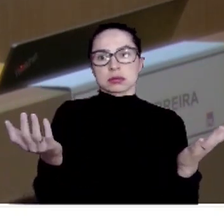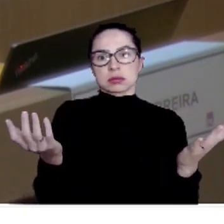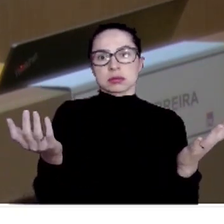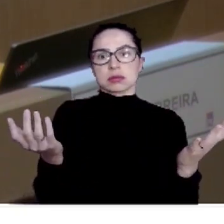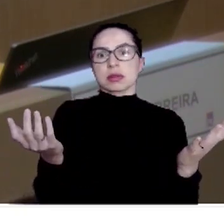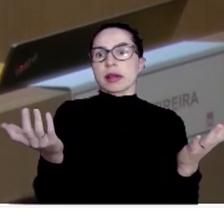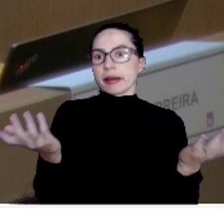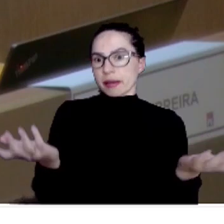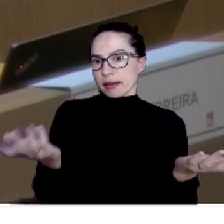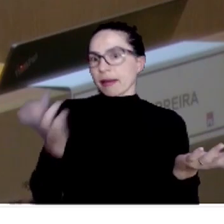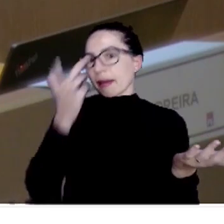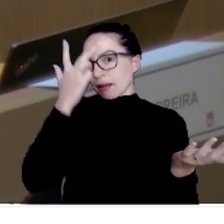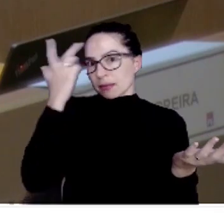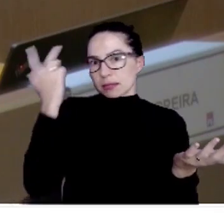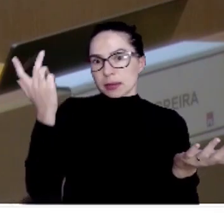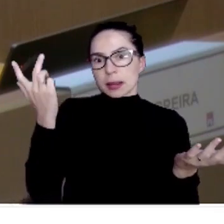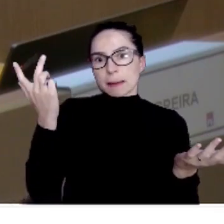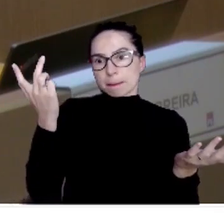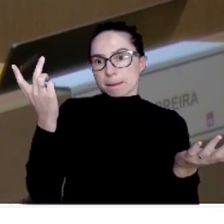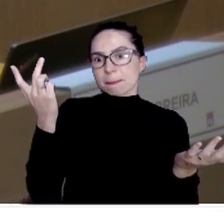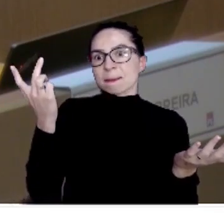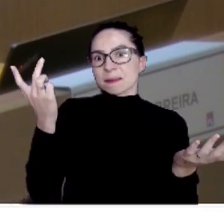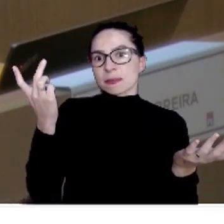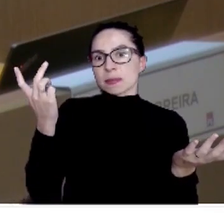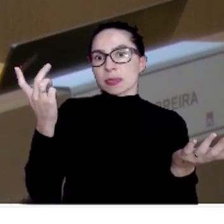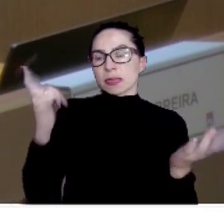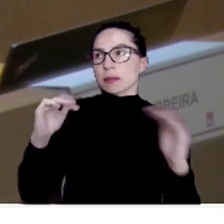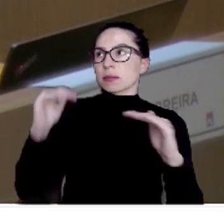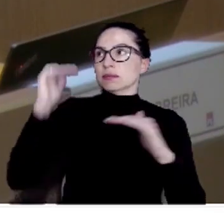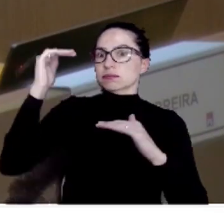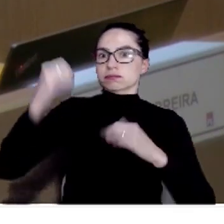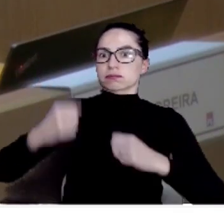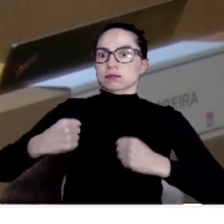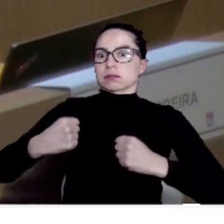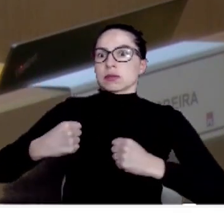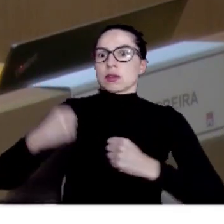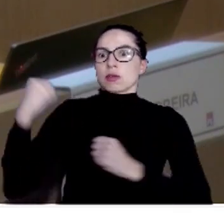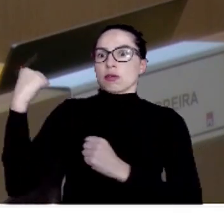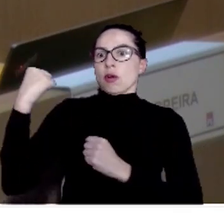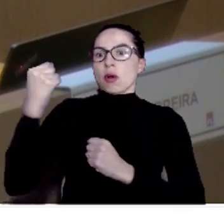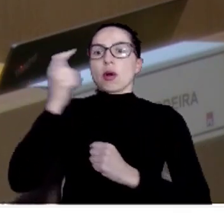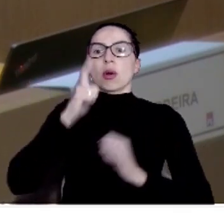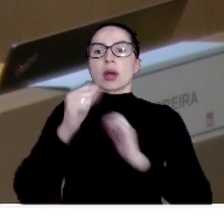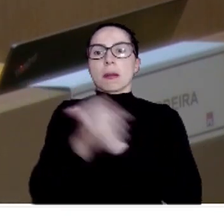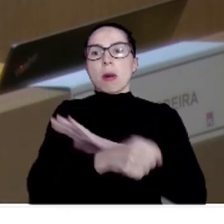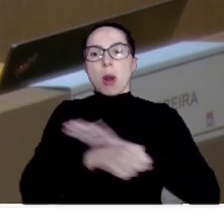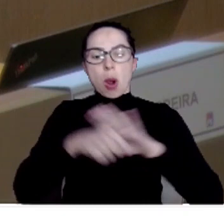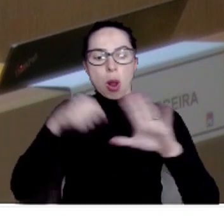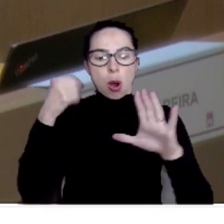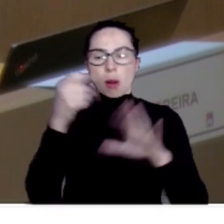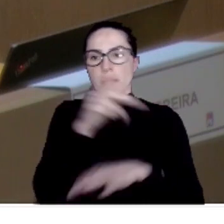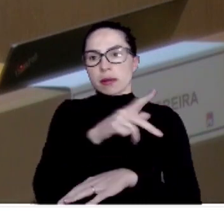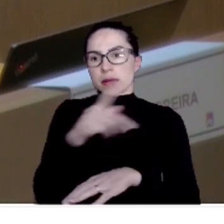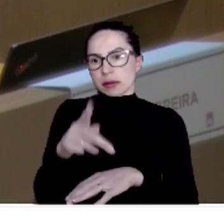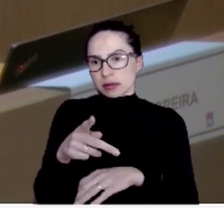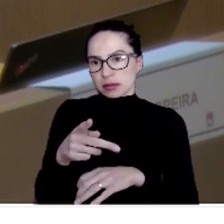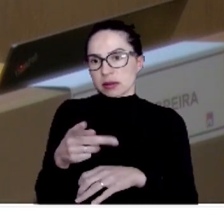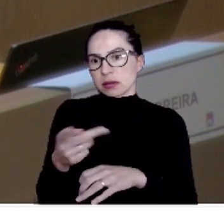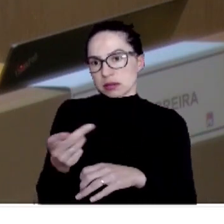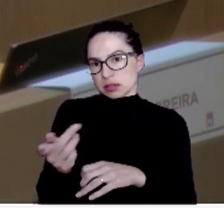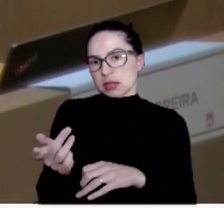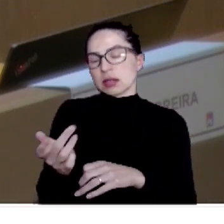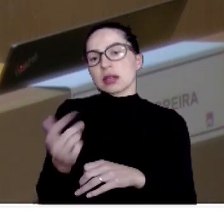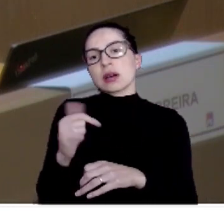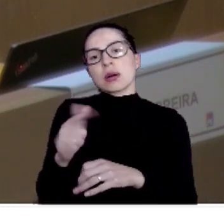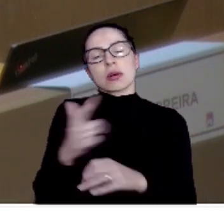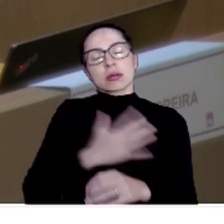pessoa que demonstra muita força ali para poder agredir uma professora. Então, além do